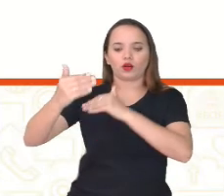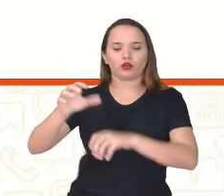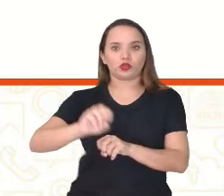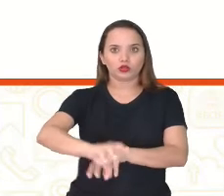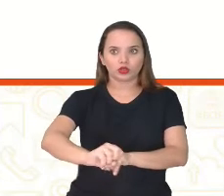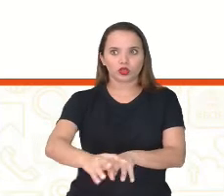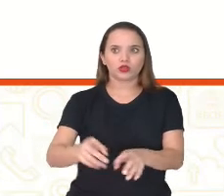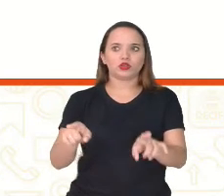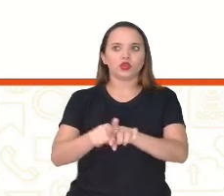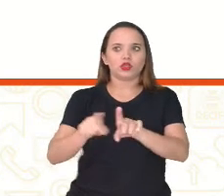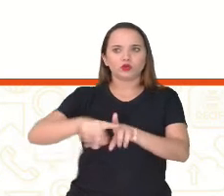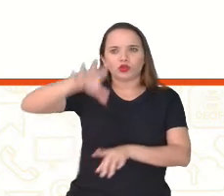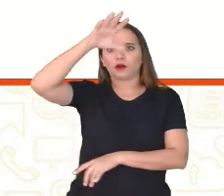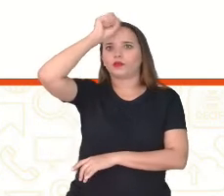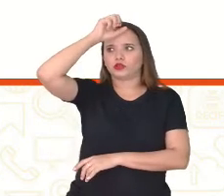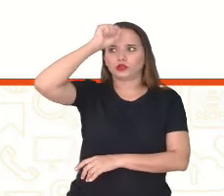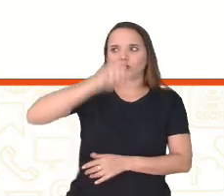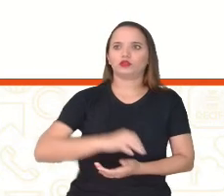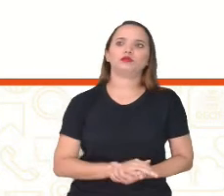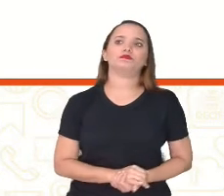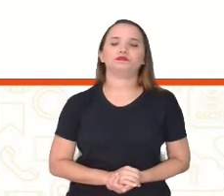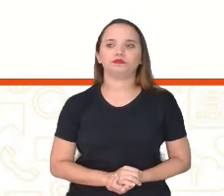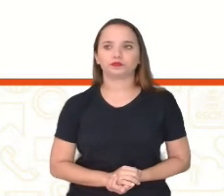e aprendizagem.